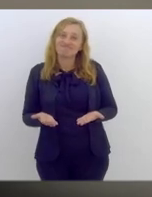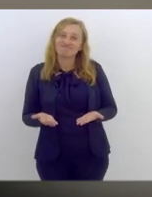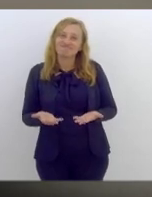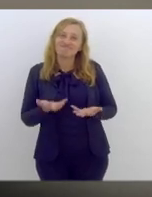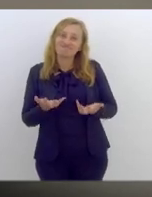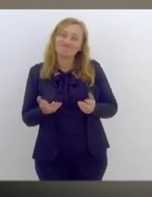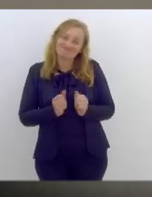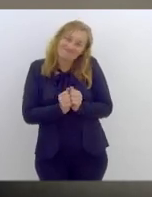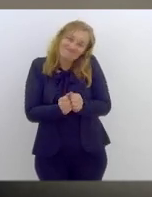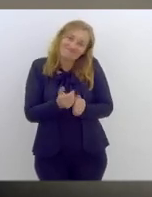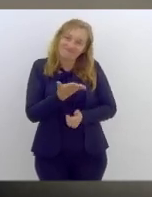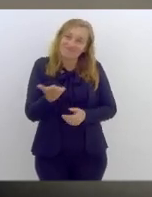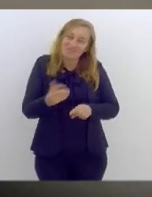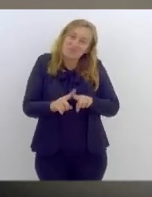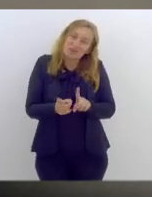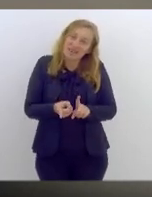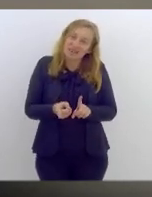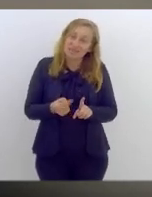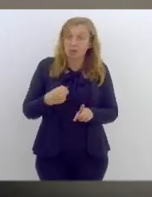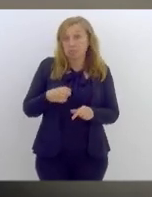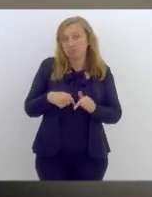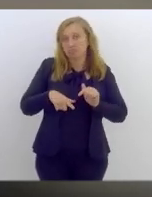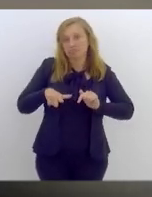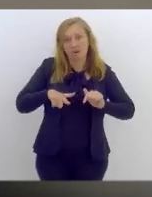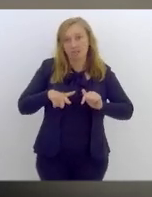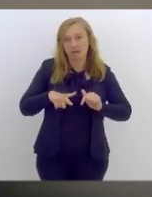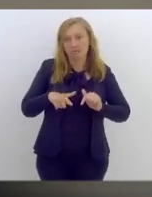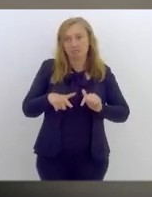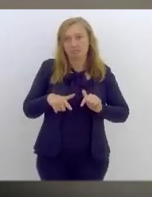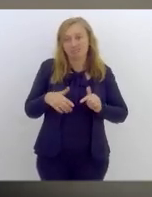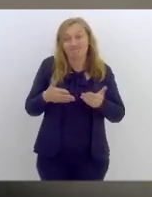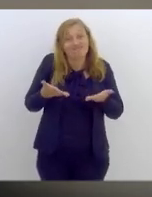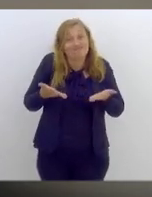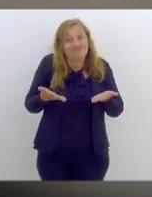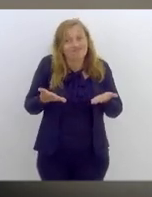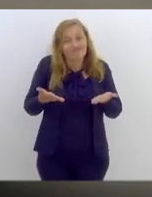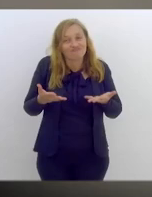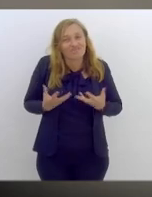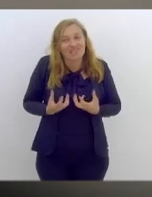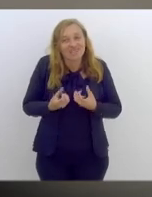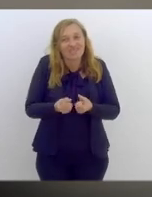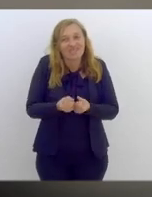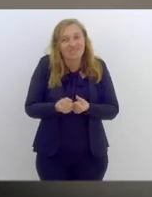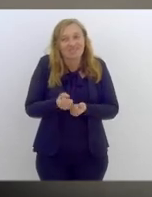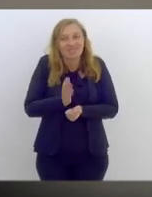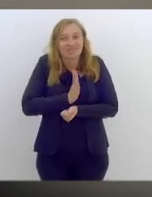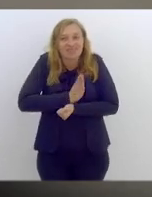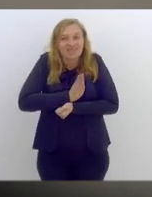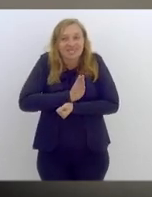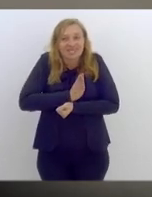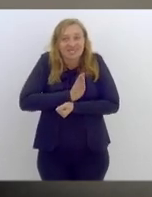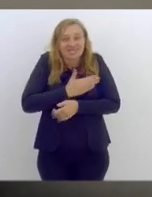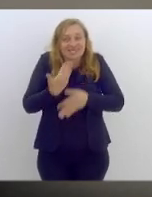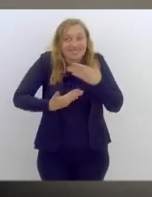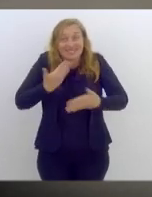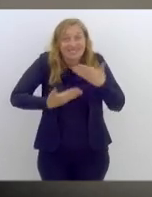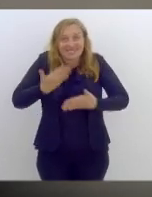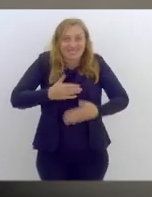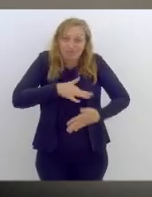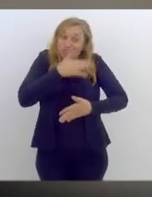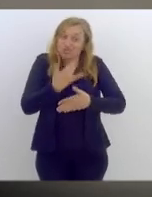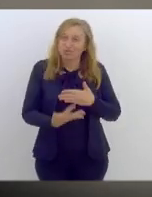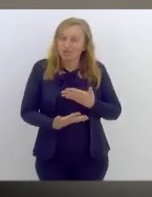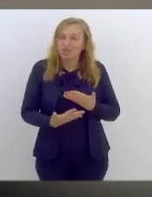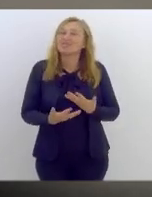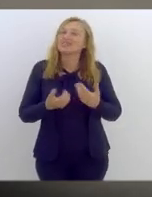Queria estar muito com vocês, mas estou no meio de um trabalho, mas recebo assim, meu coração está muito cheio. E eu